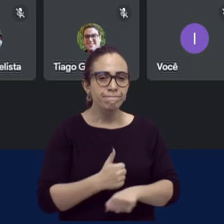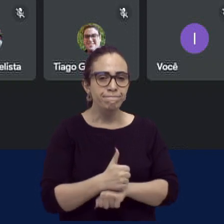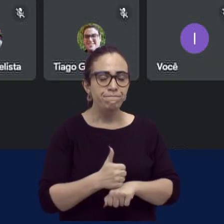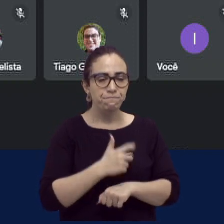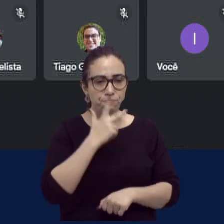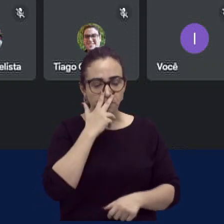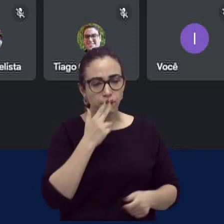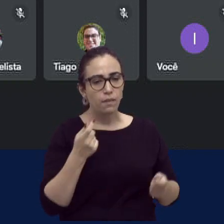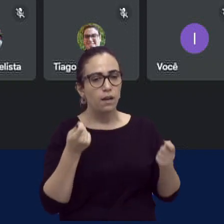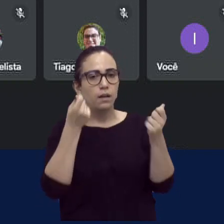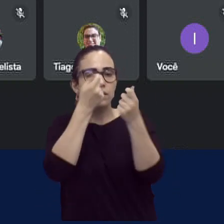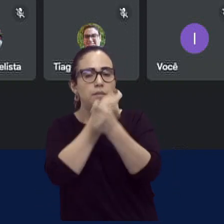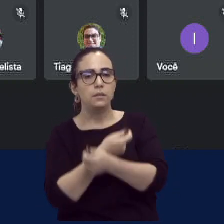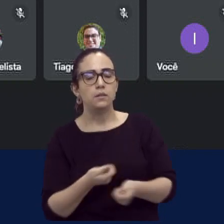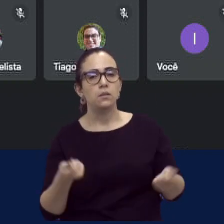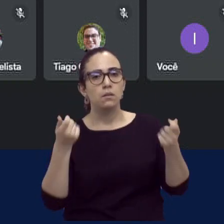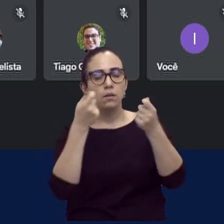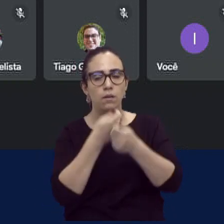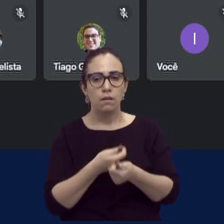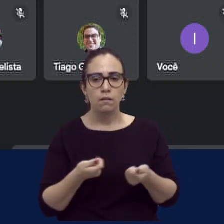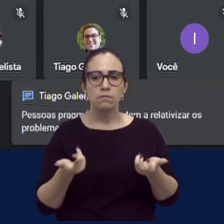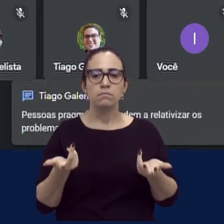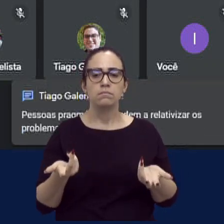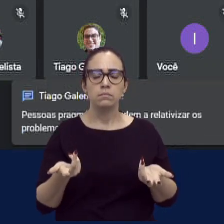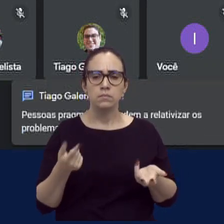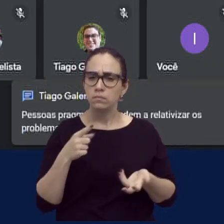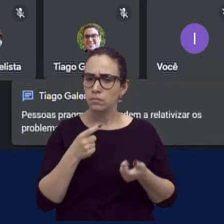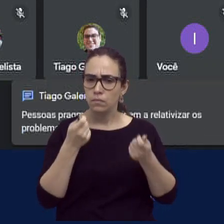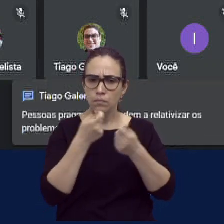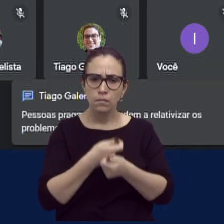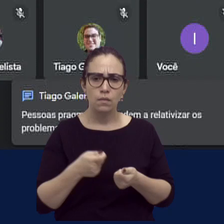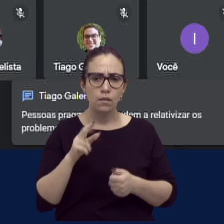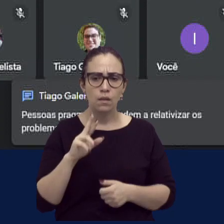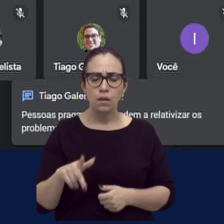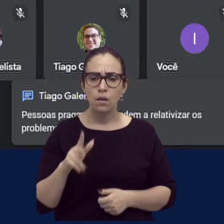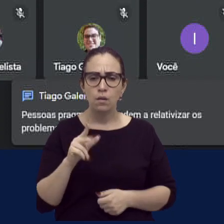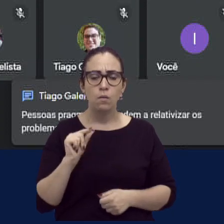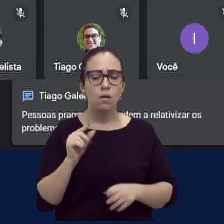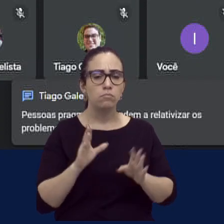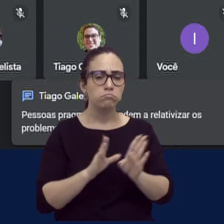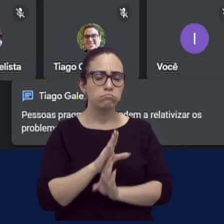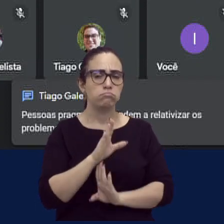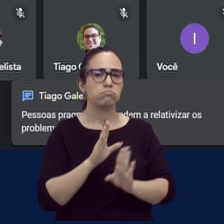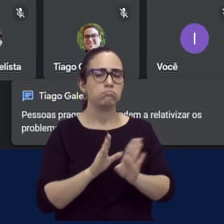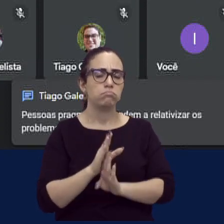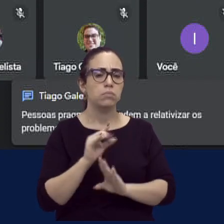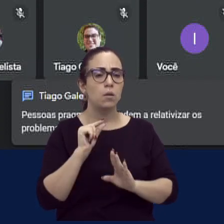adular, entendeu? Quando, na verdade, é de resgatar a